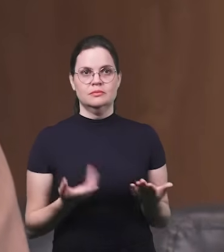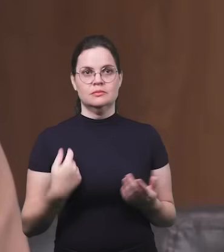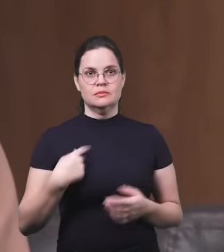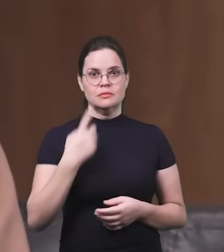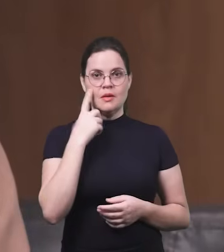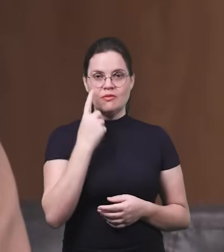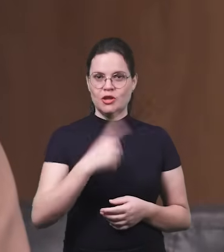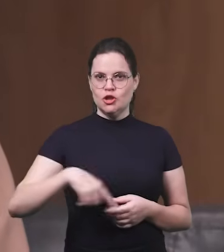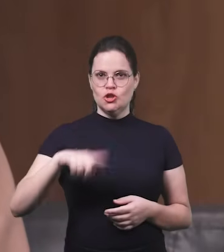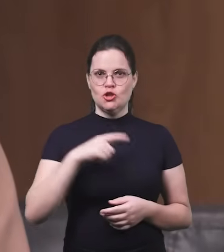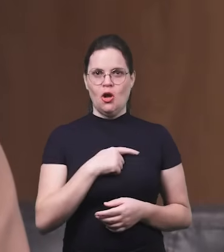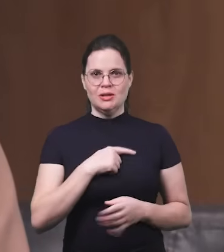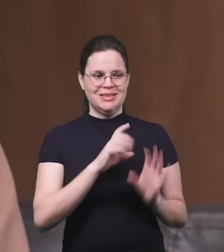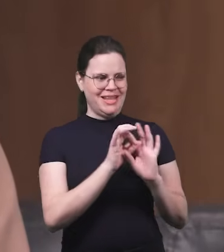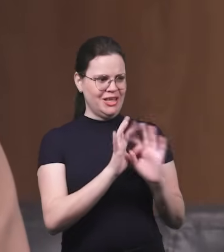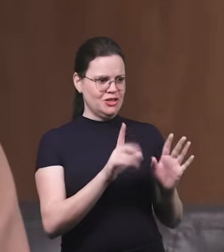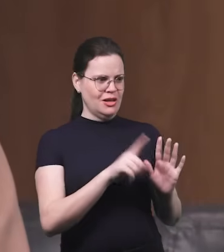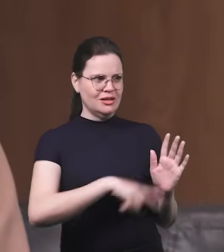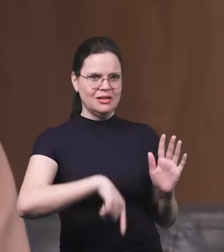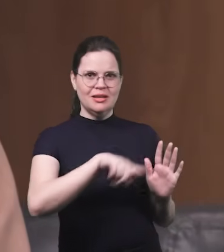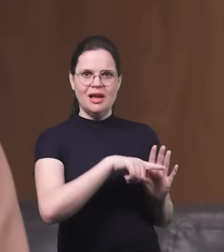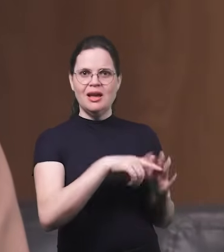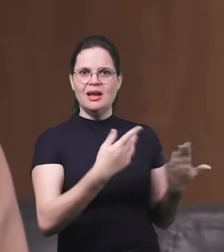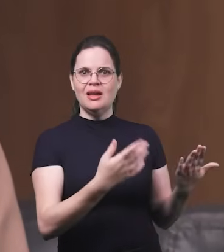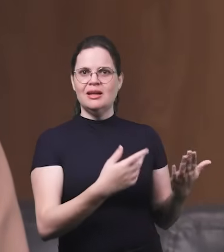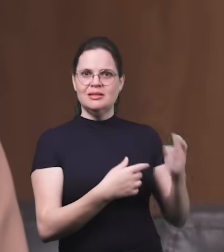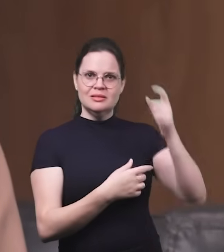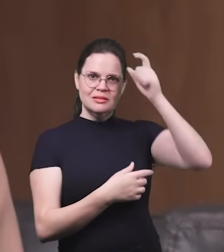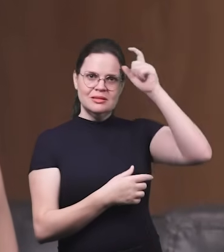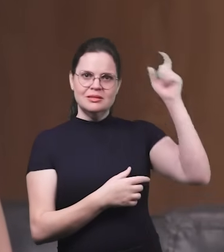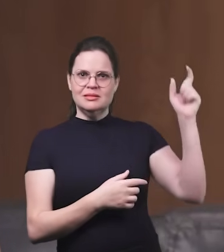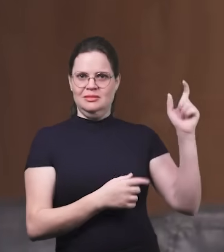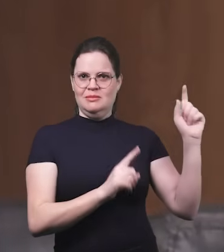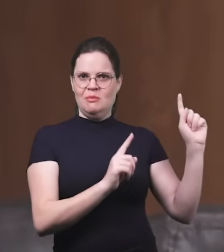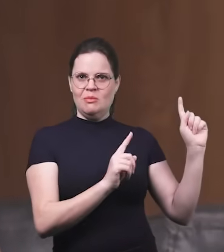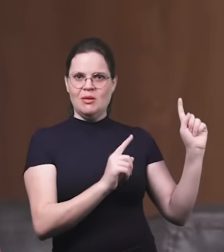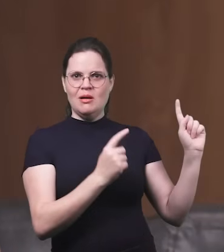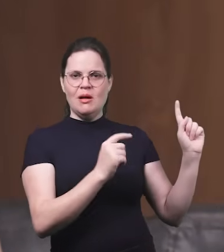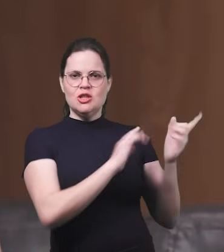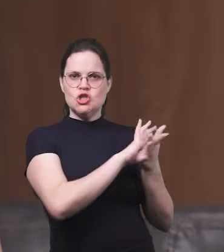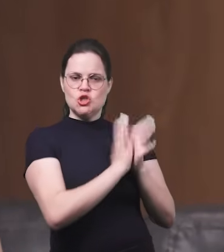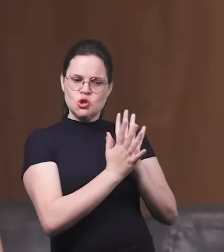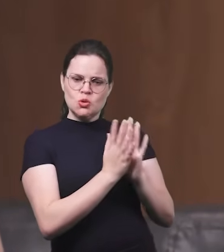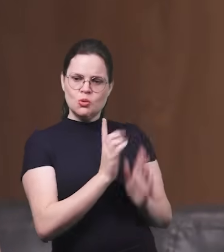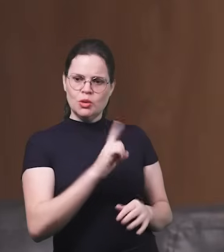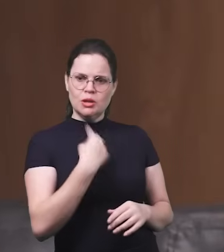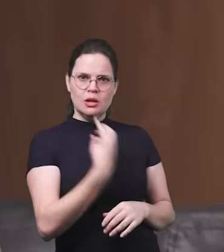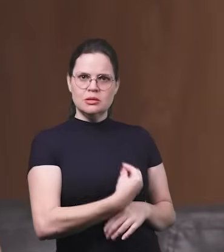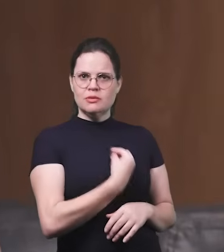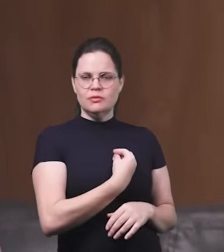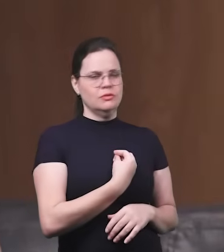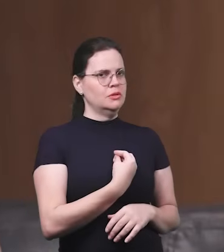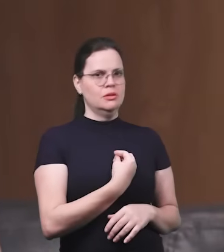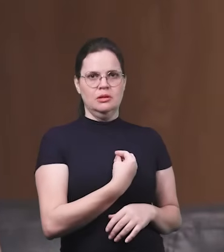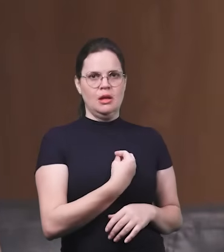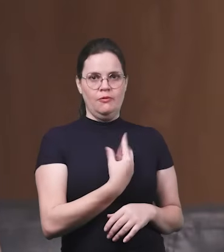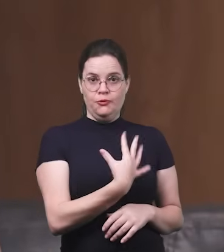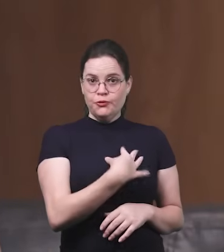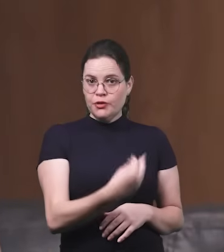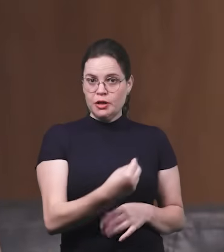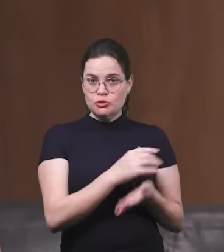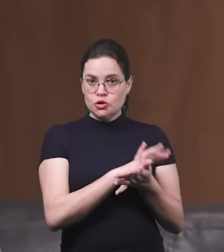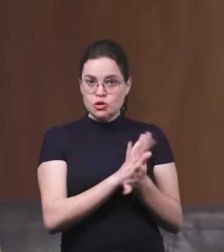aos predadores dessa vida, não se exponha, não exponha seus filhos aos predadores dessa vida, né? Mantenha ele